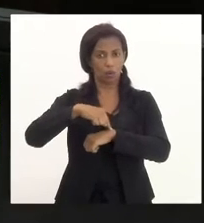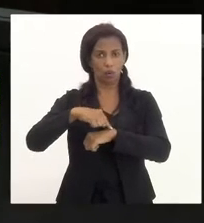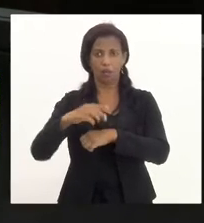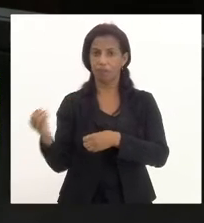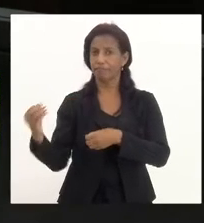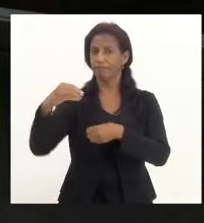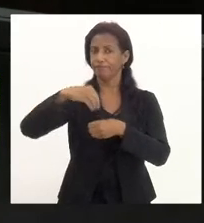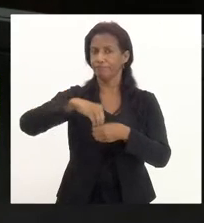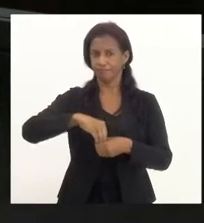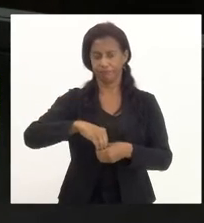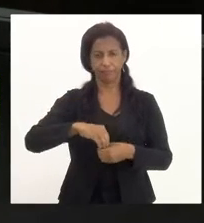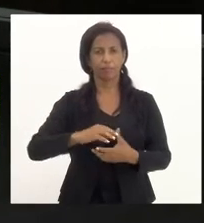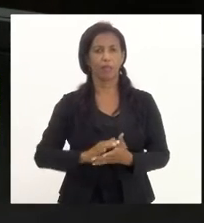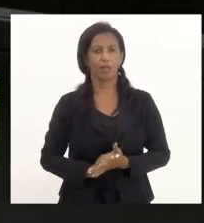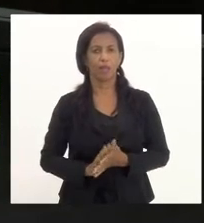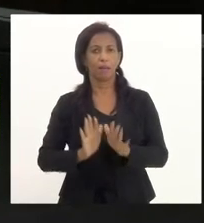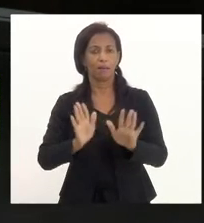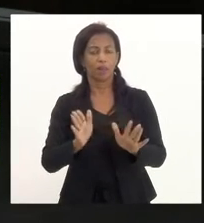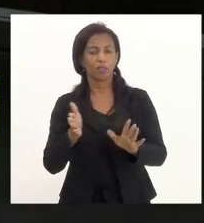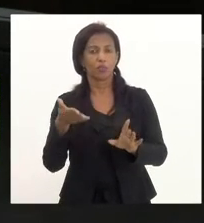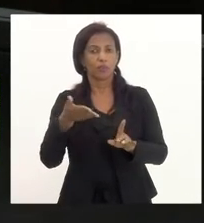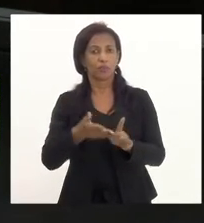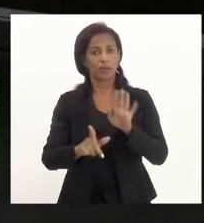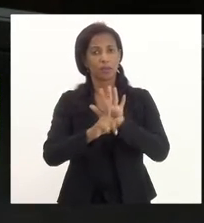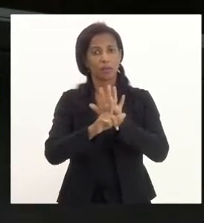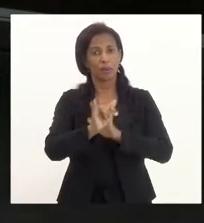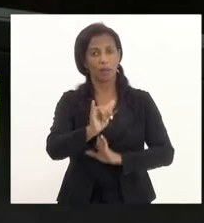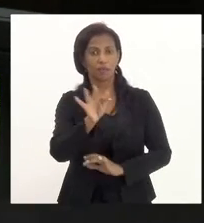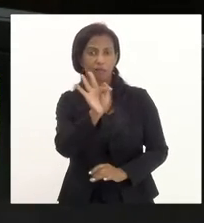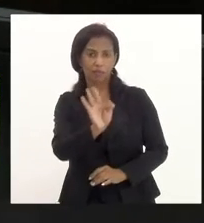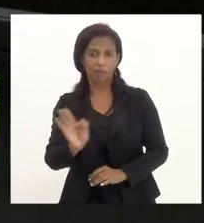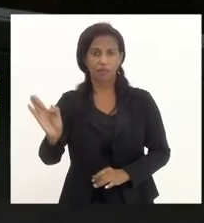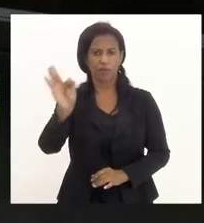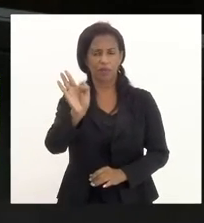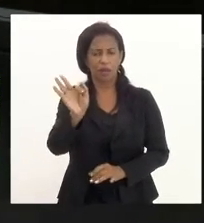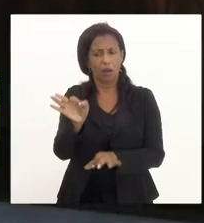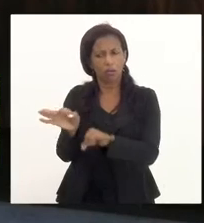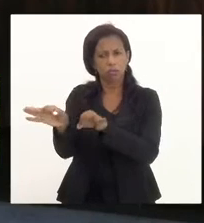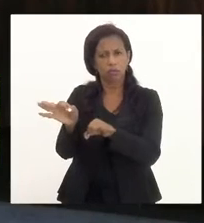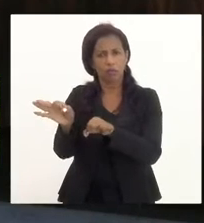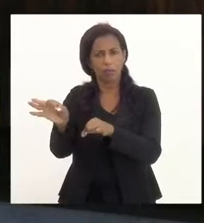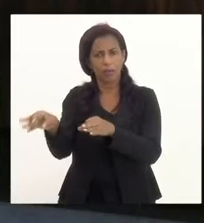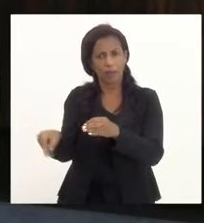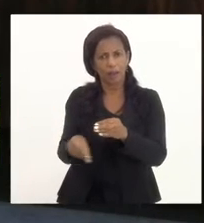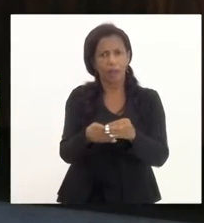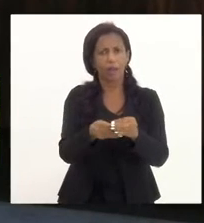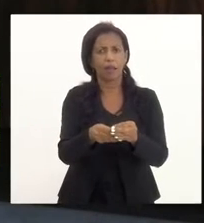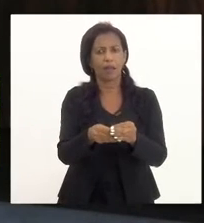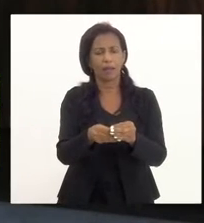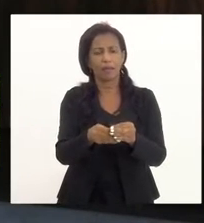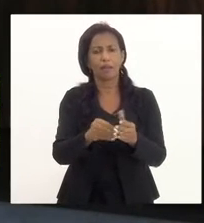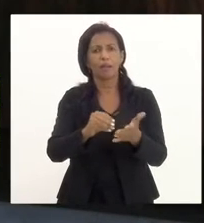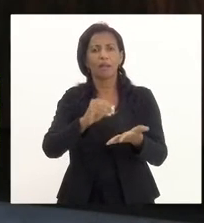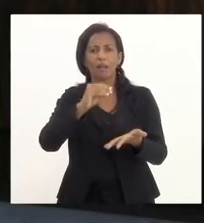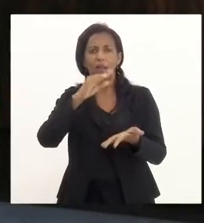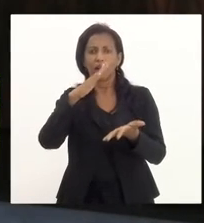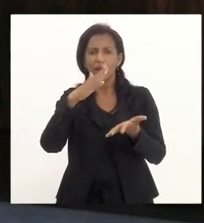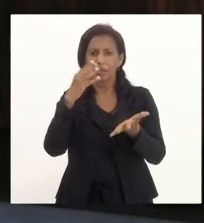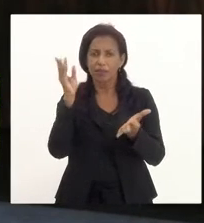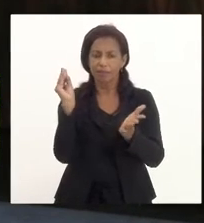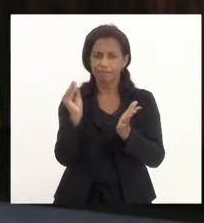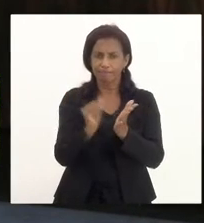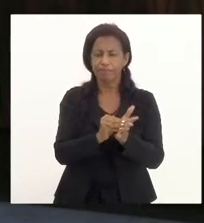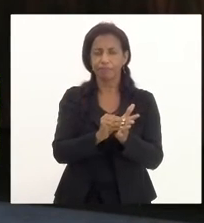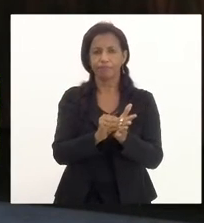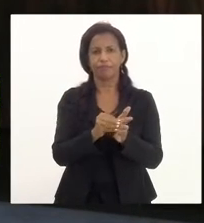contemplada Mas ela é pelo fato de ser uma lei federal a medida que ela entre ela é ressalvado no plano